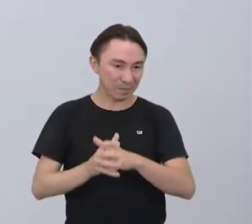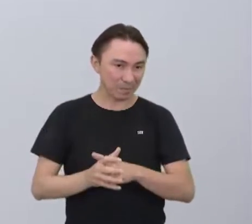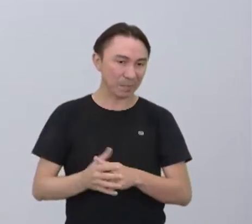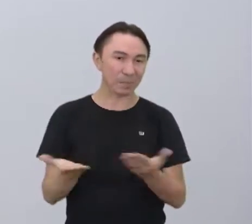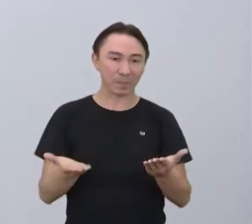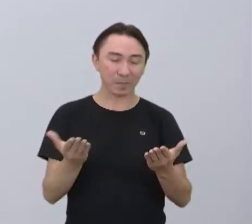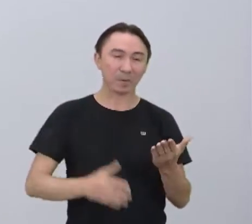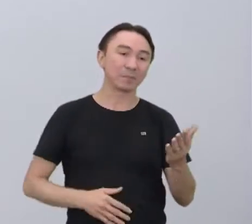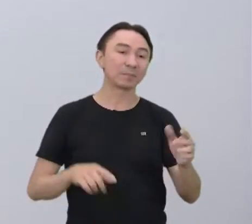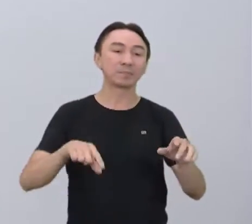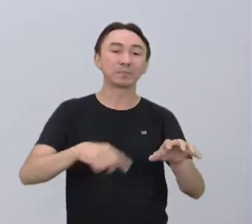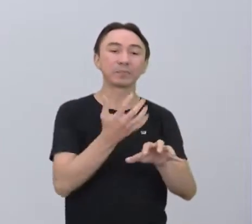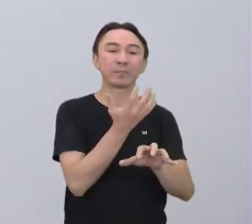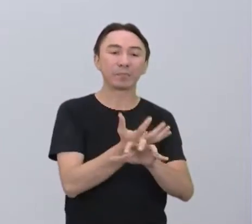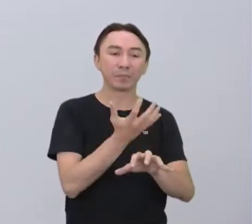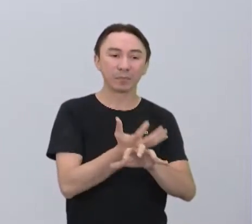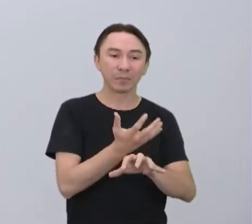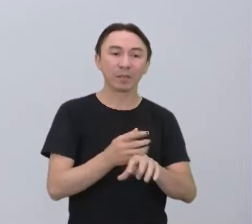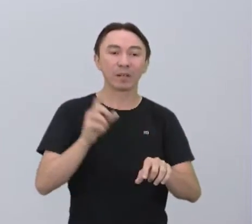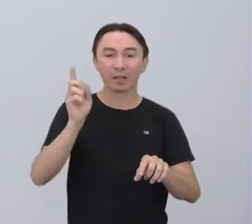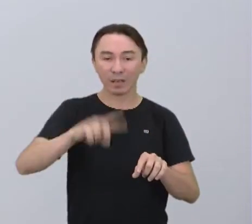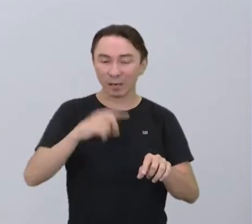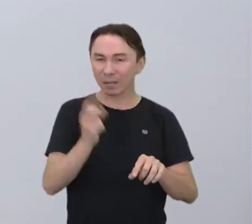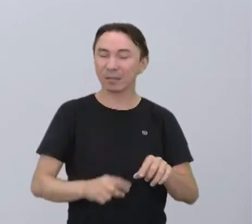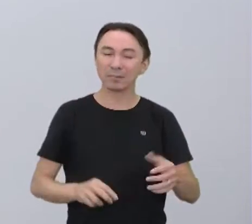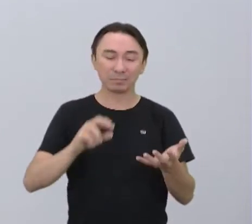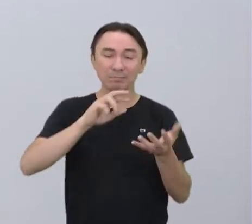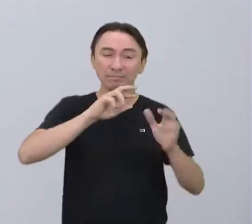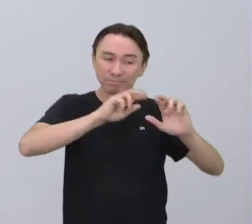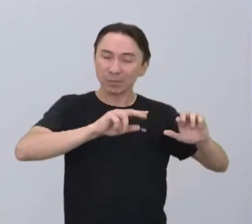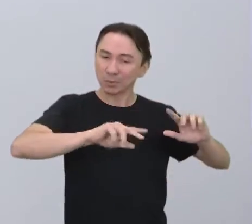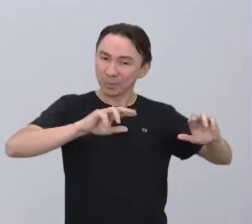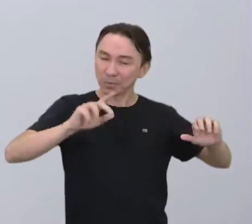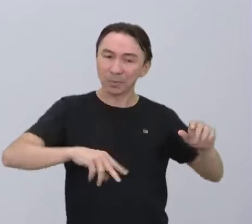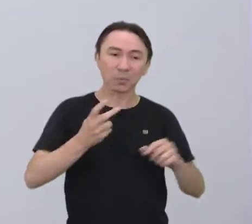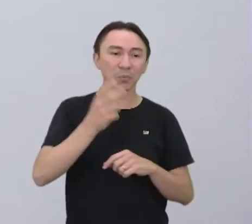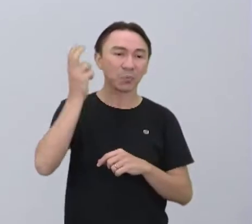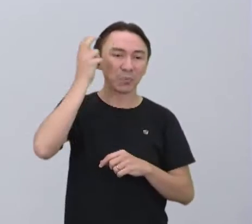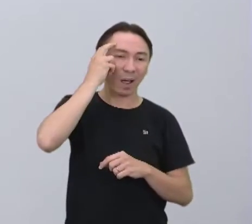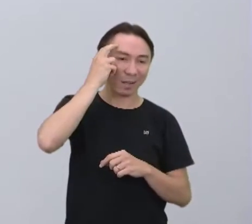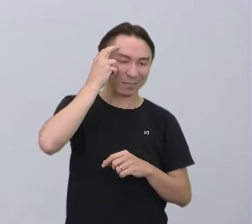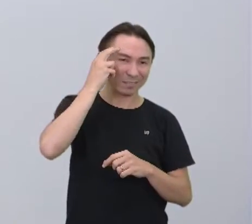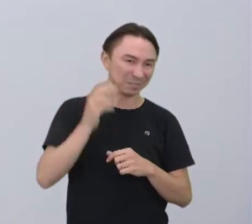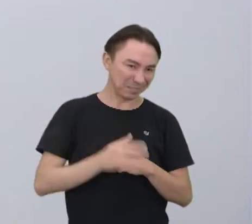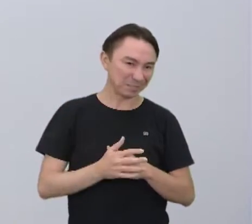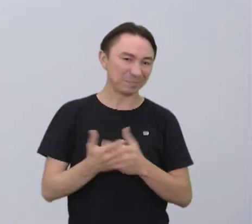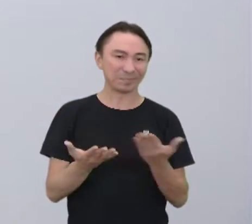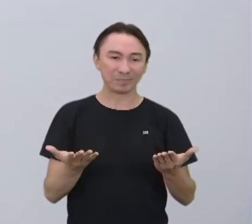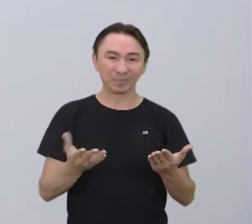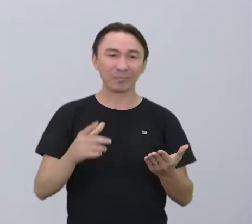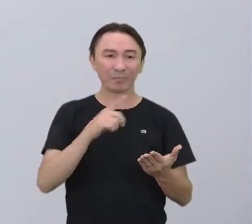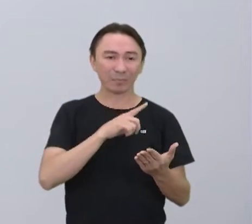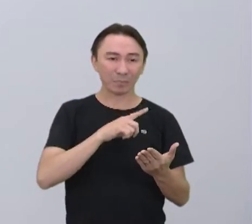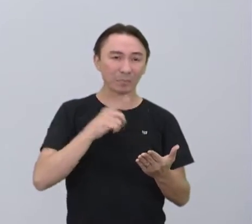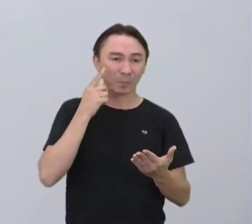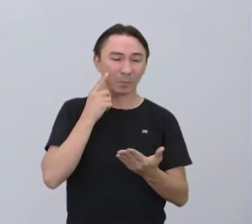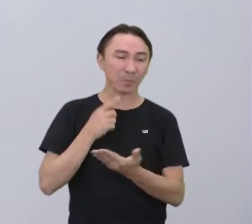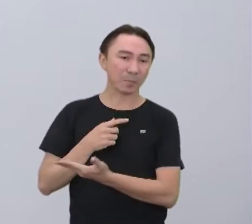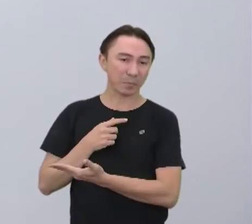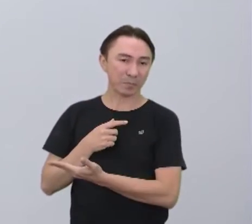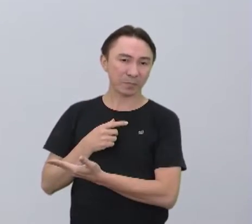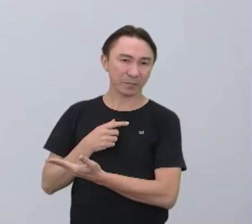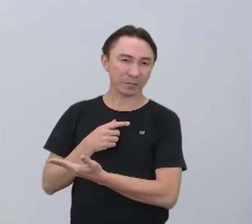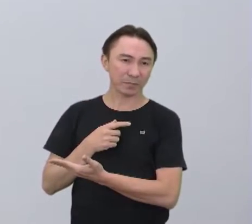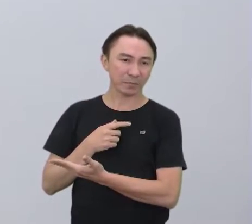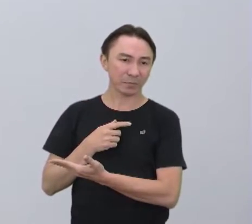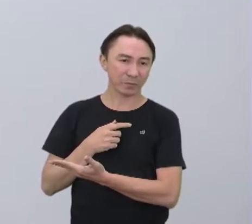aula de introdução 1, né? E vou lembrar para vocês, nem vou pedir para eles botarem na tela, que dá para ver aqui atrás, ó, que sempre deixo